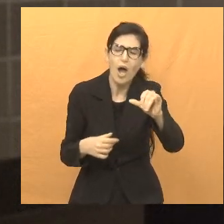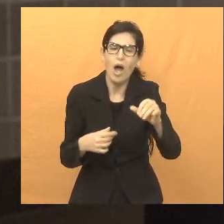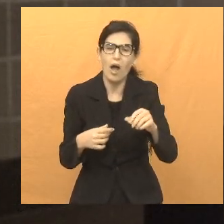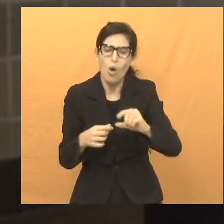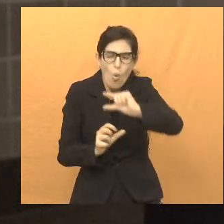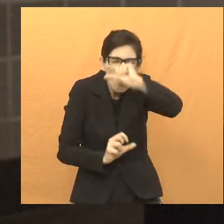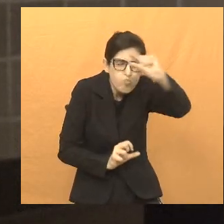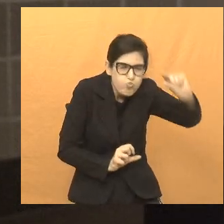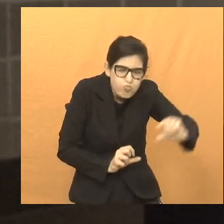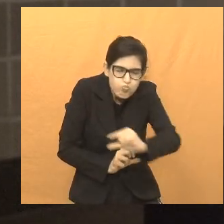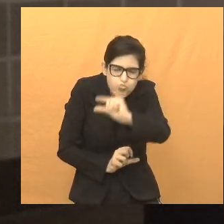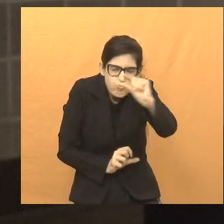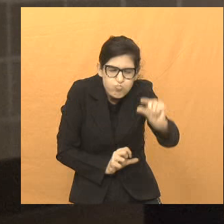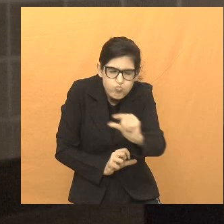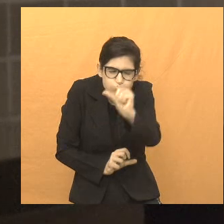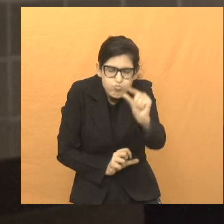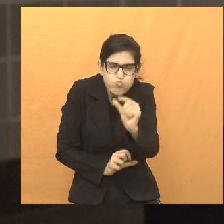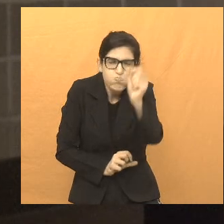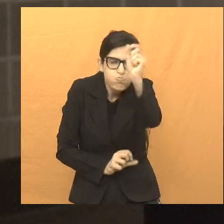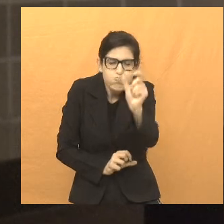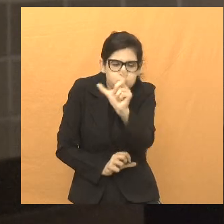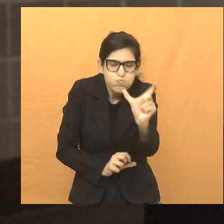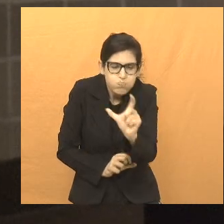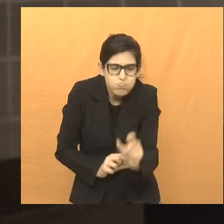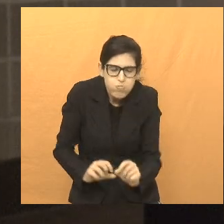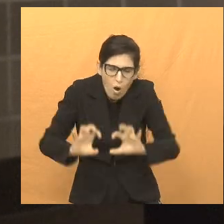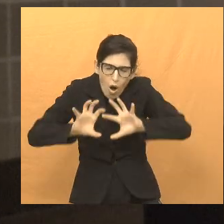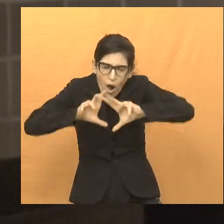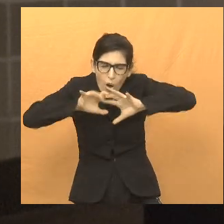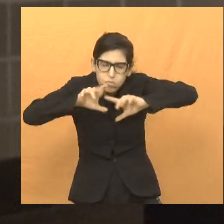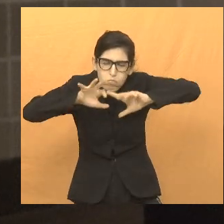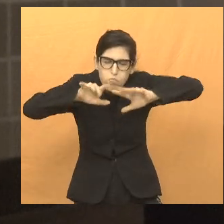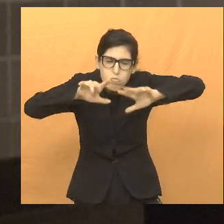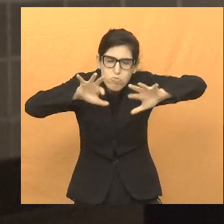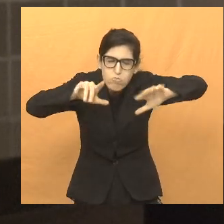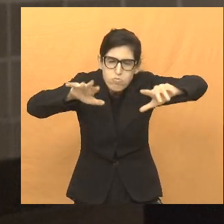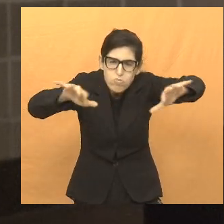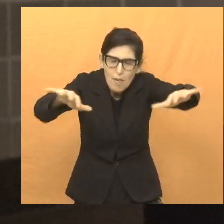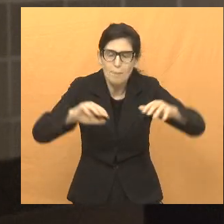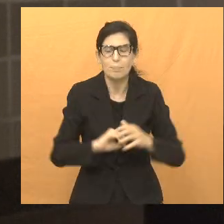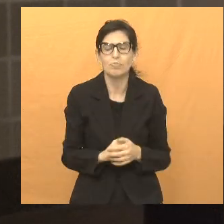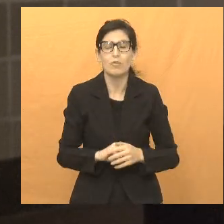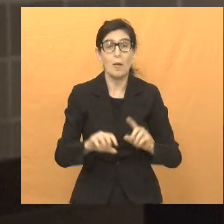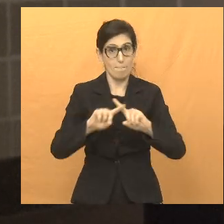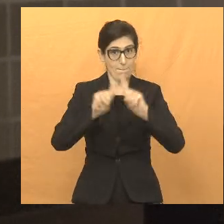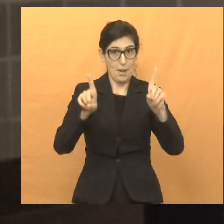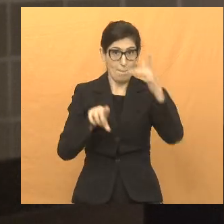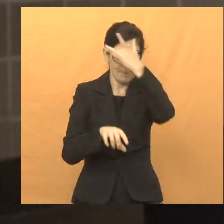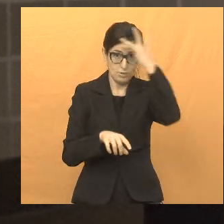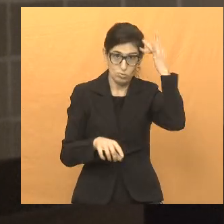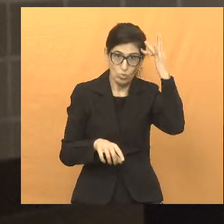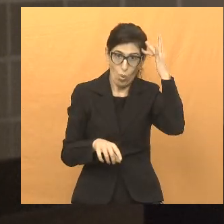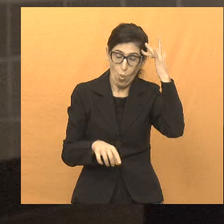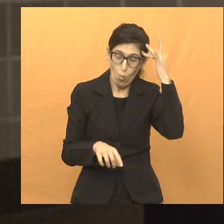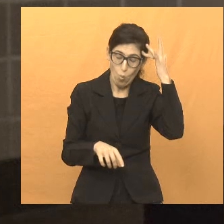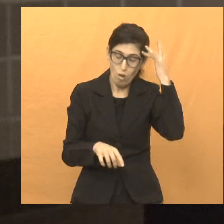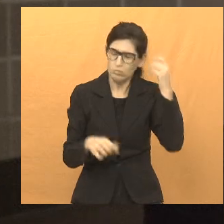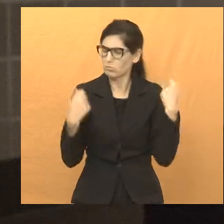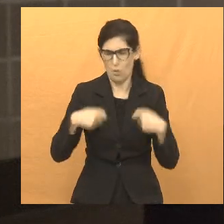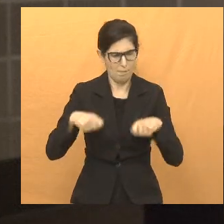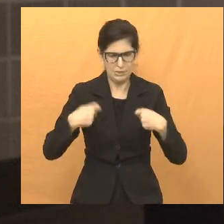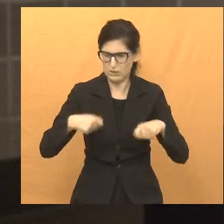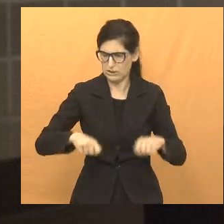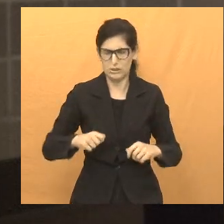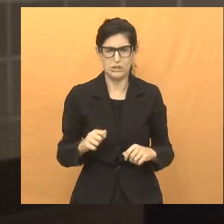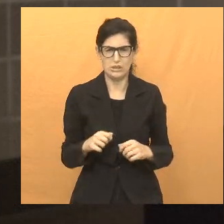métier. Portanto, a população não deve assistir isso como um jogo de empurra